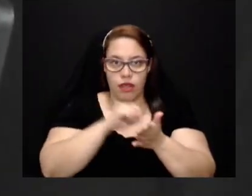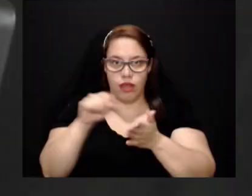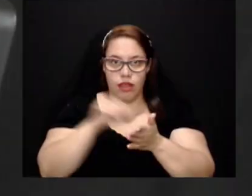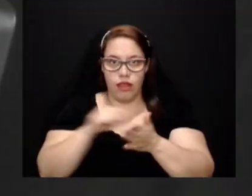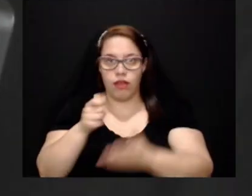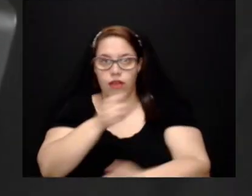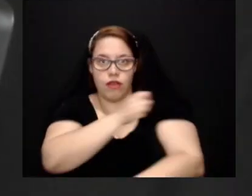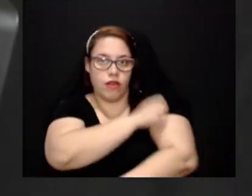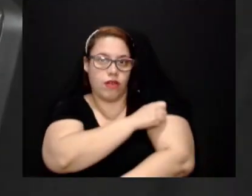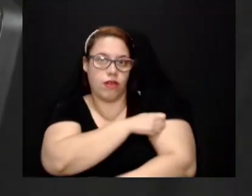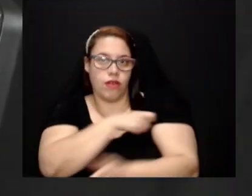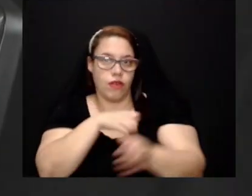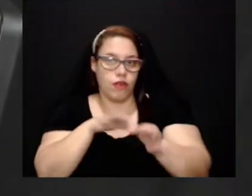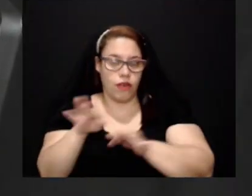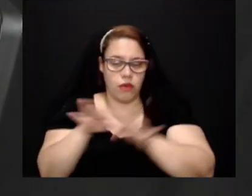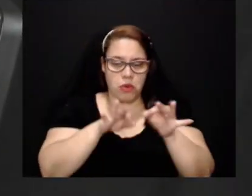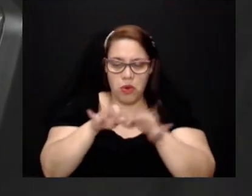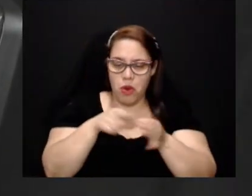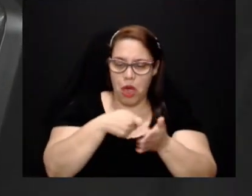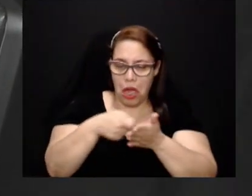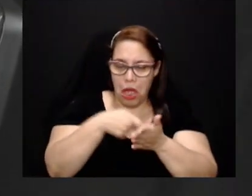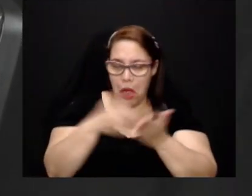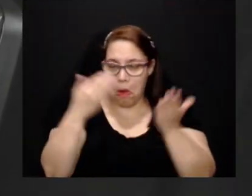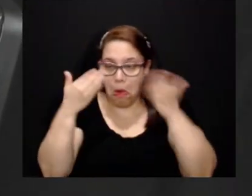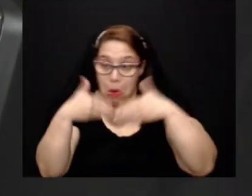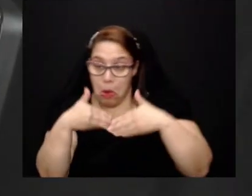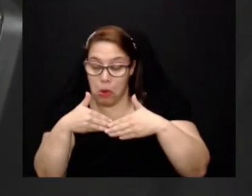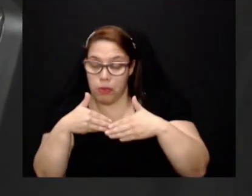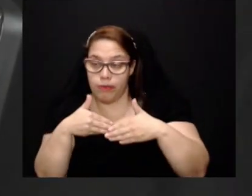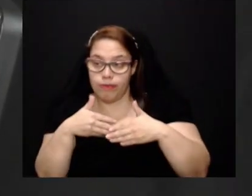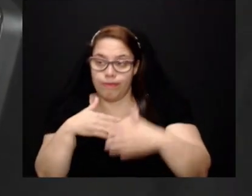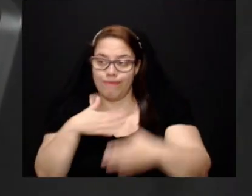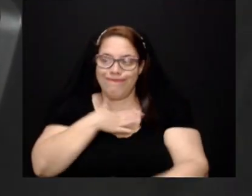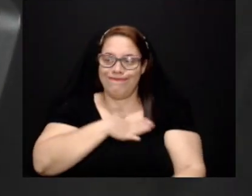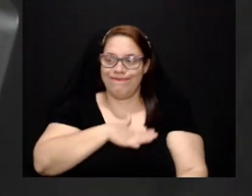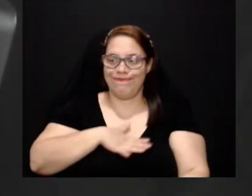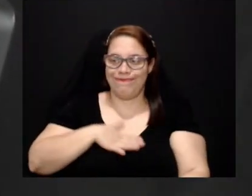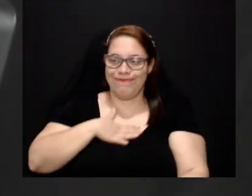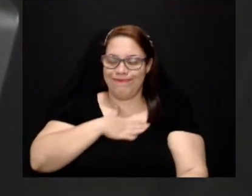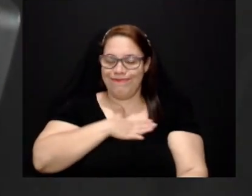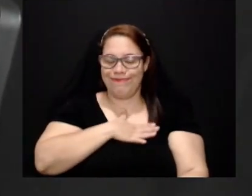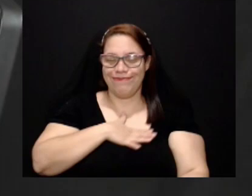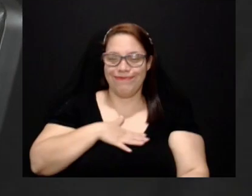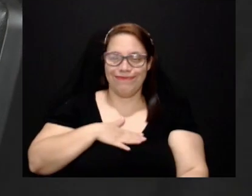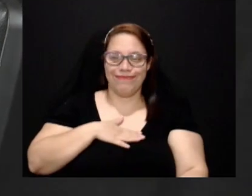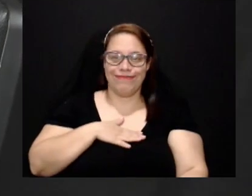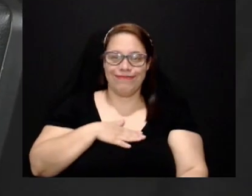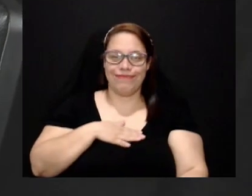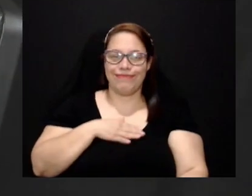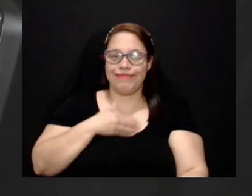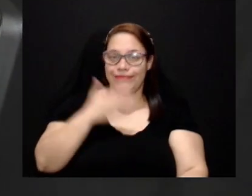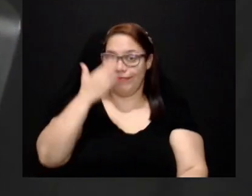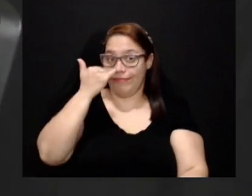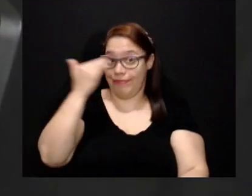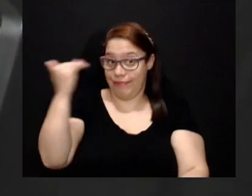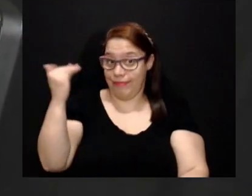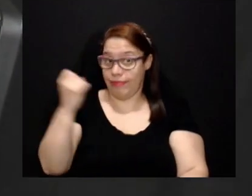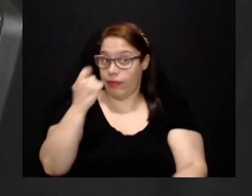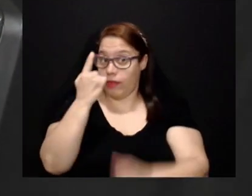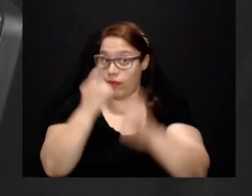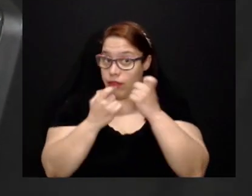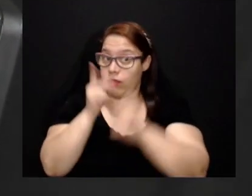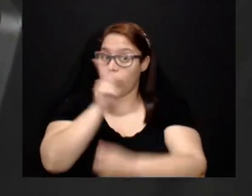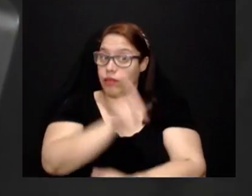corrigia a prova ali. Então, ali eu peguei gosto, né? Inspirada também por algumas professoras